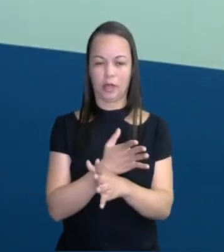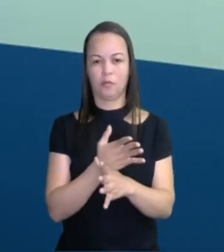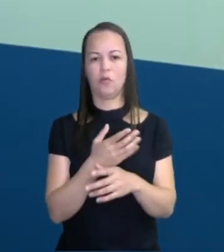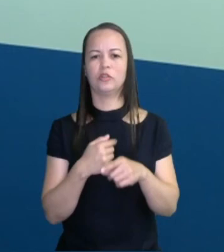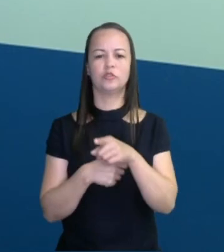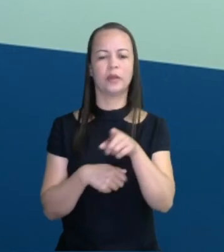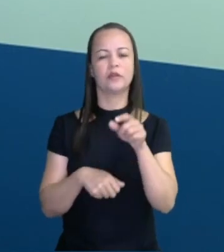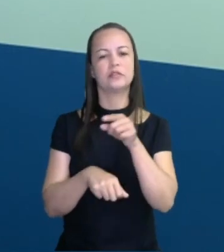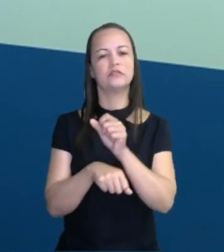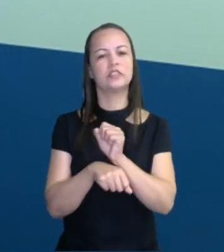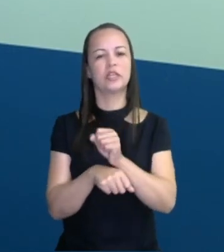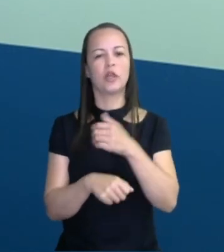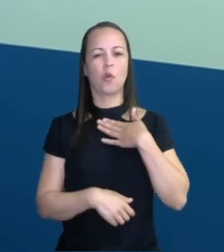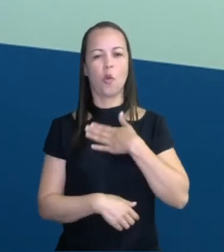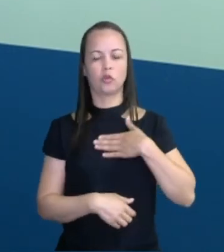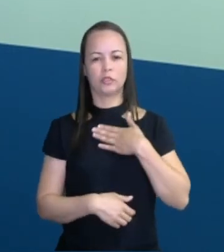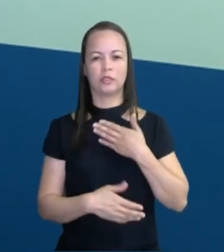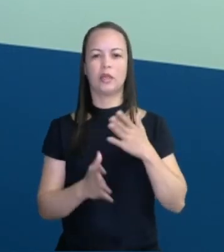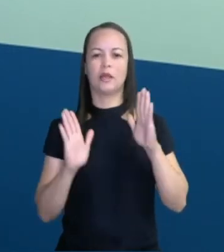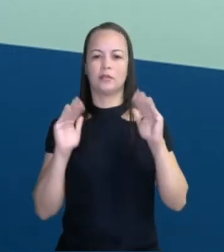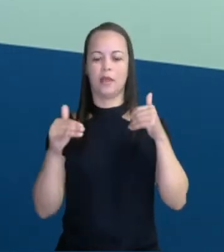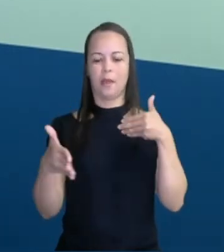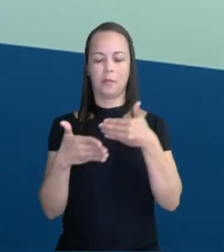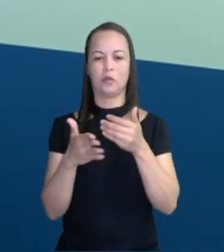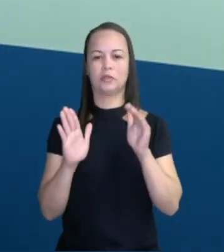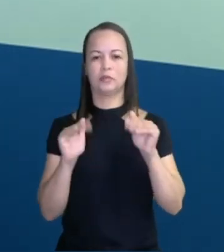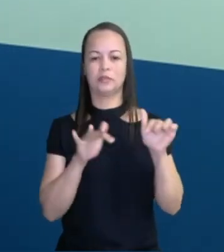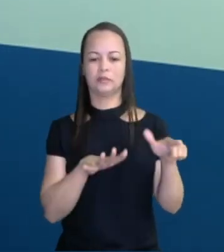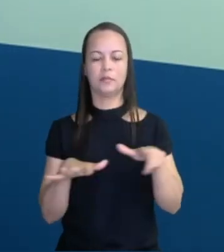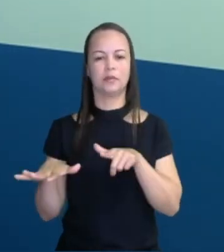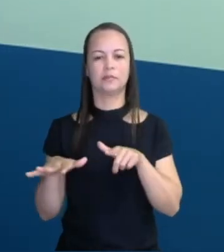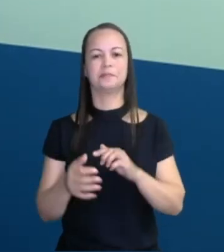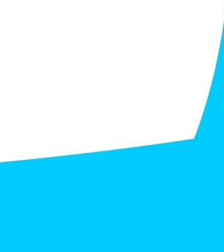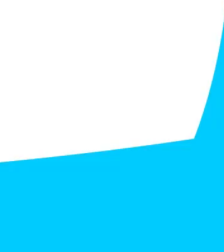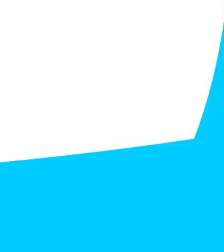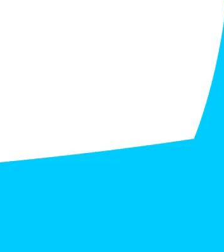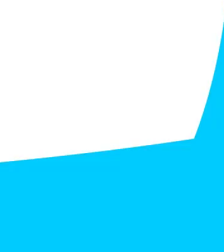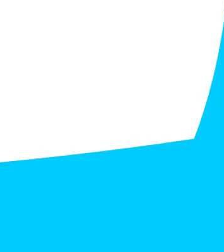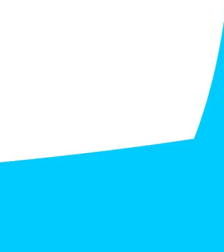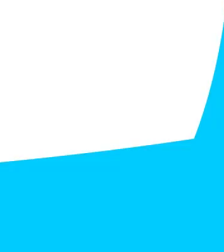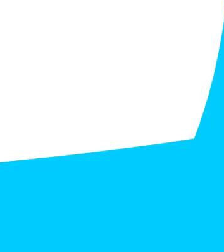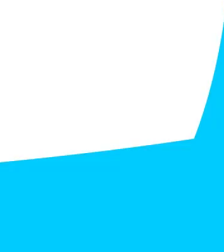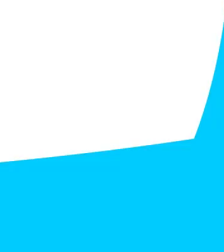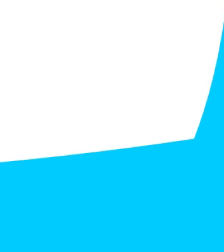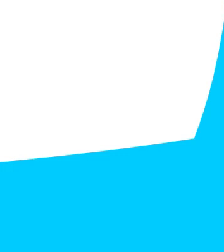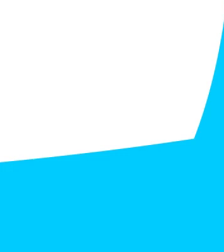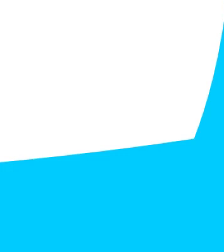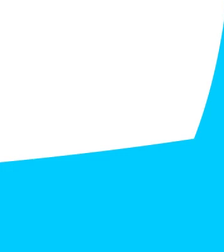Espero que vocês tenham gostado da aula. Até a próxima semana.